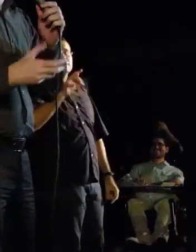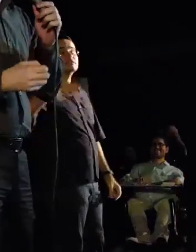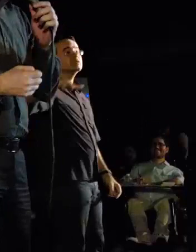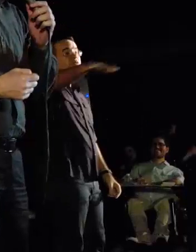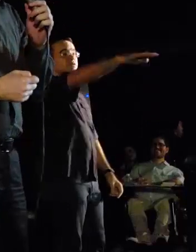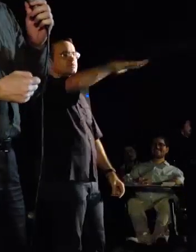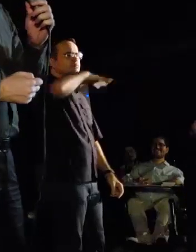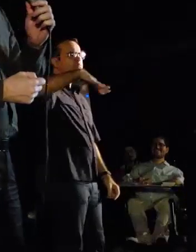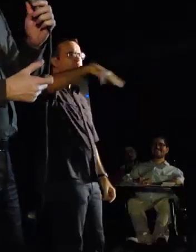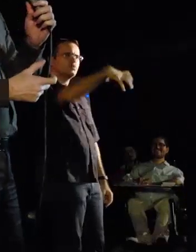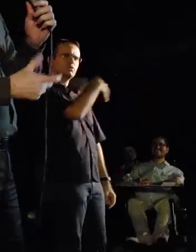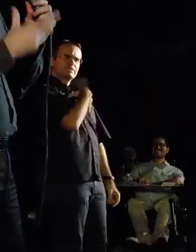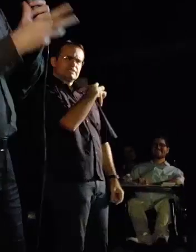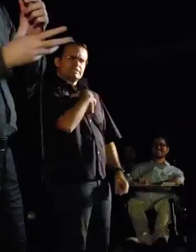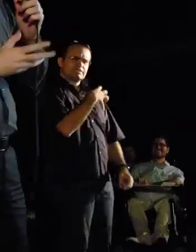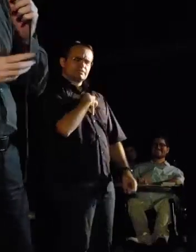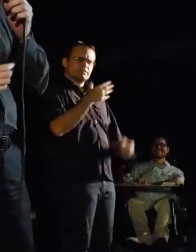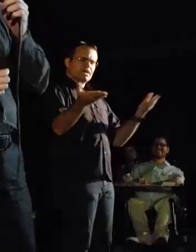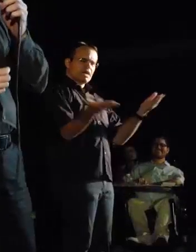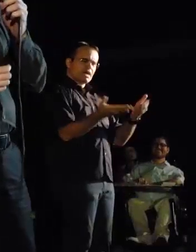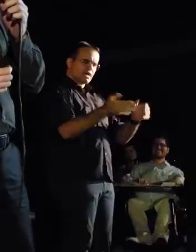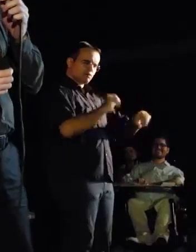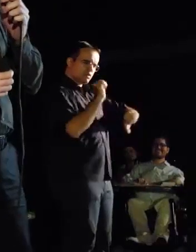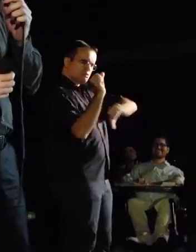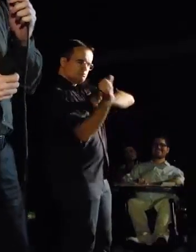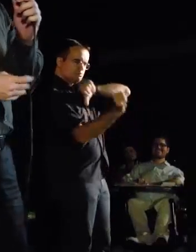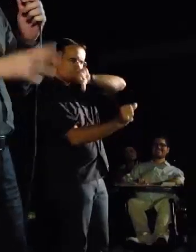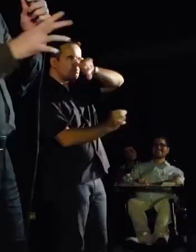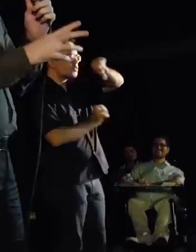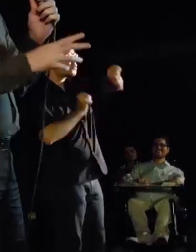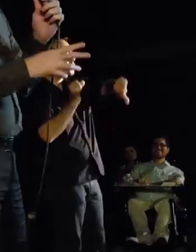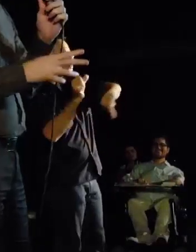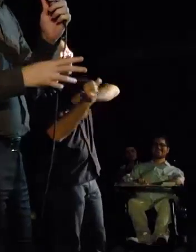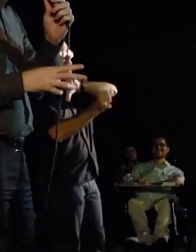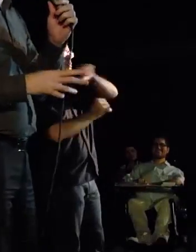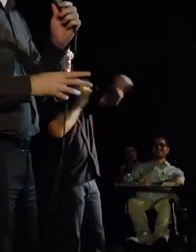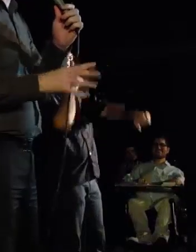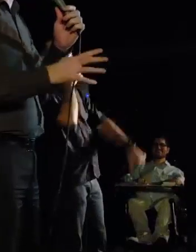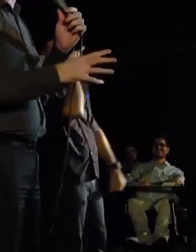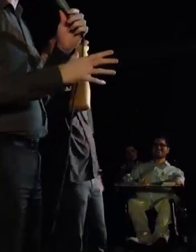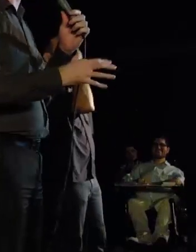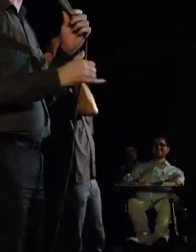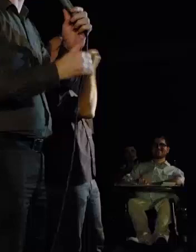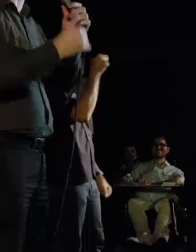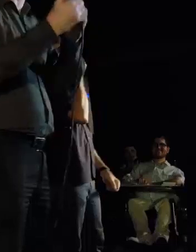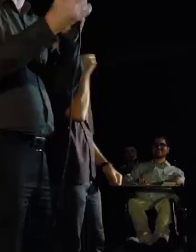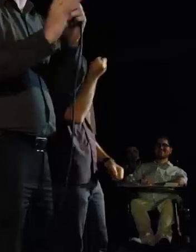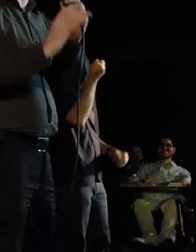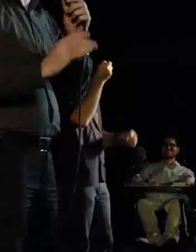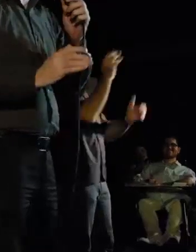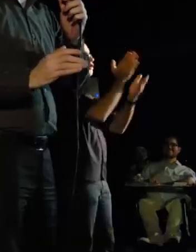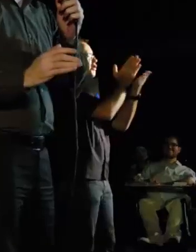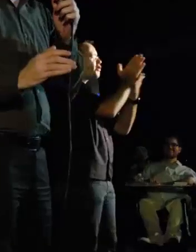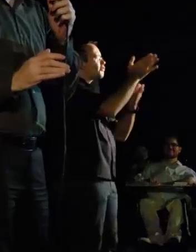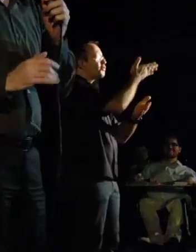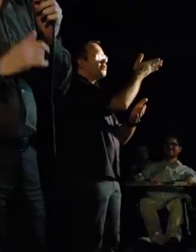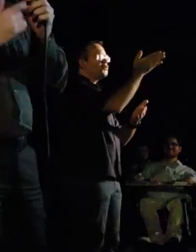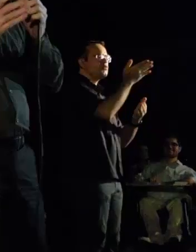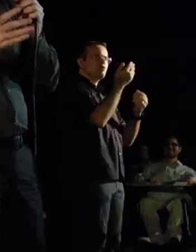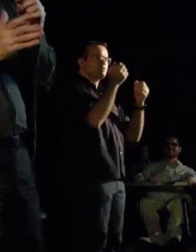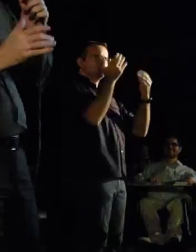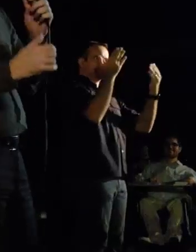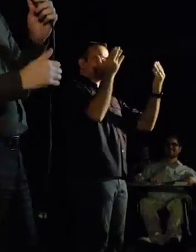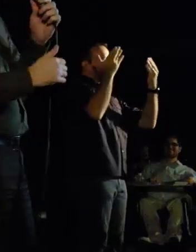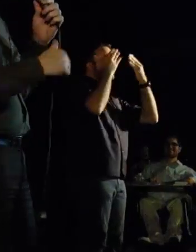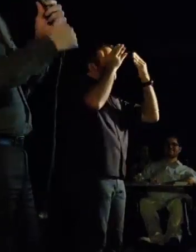nós estamos vivendo momentos de transformações profundas, mesmo que essas transformações elas não sejam claras no que diz respeito